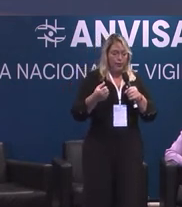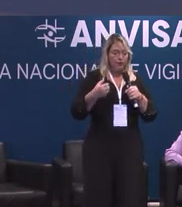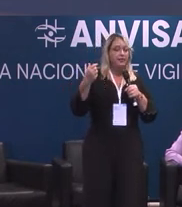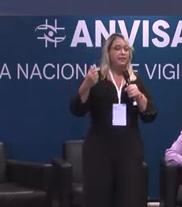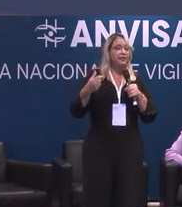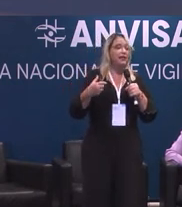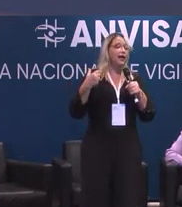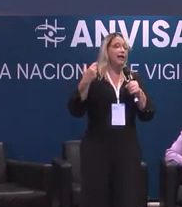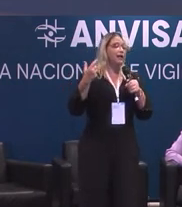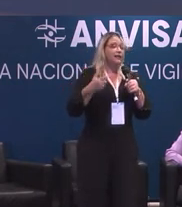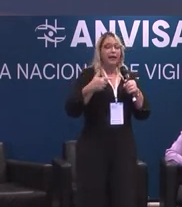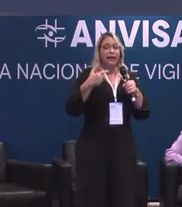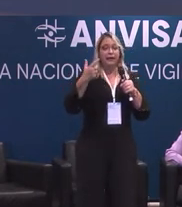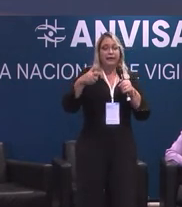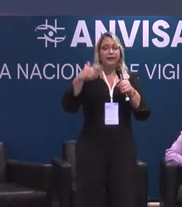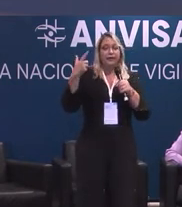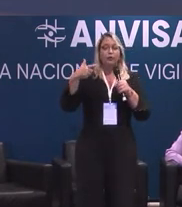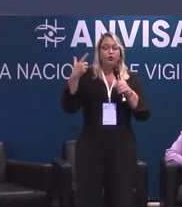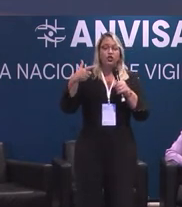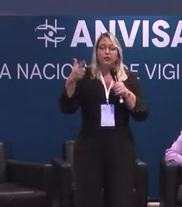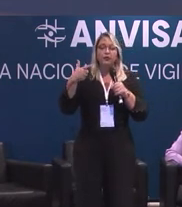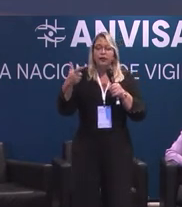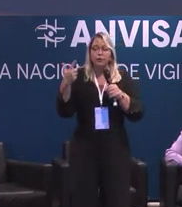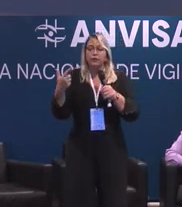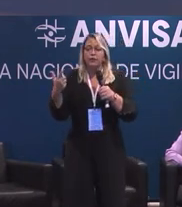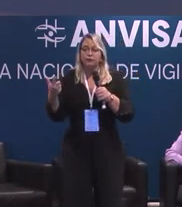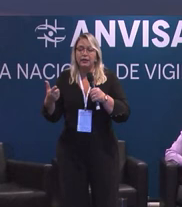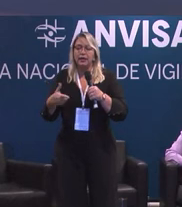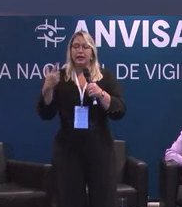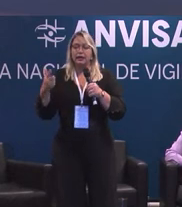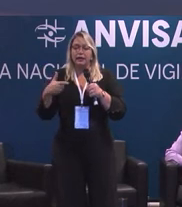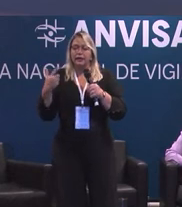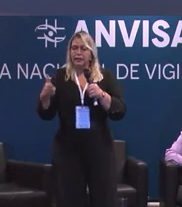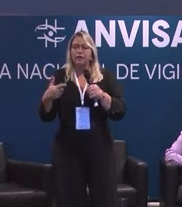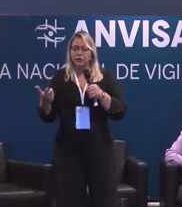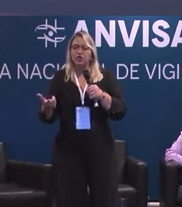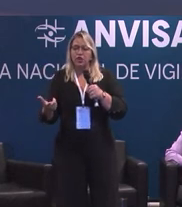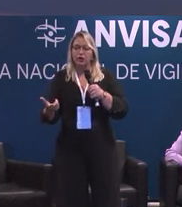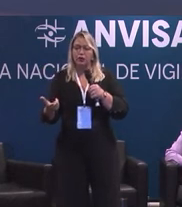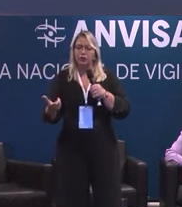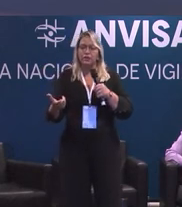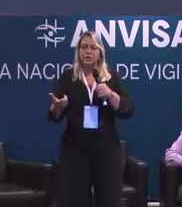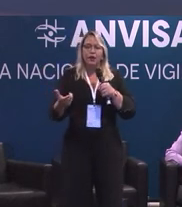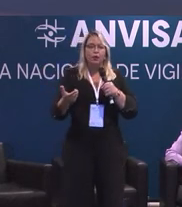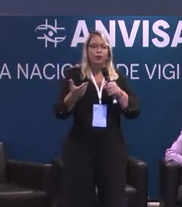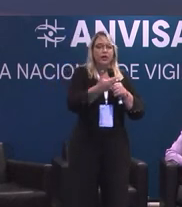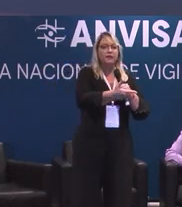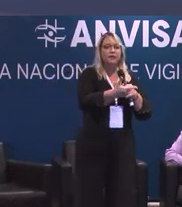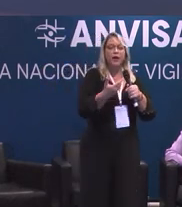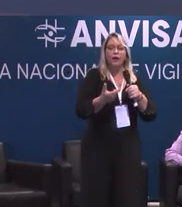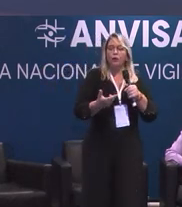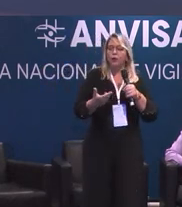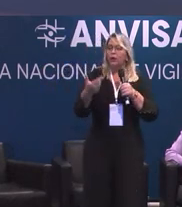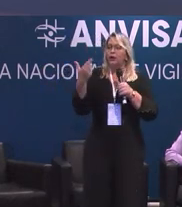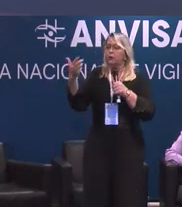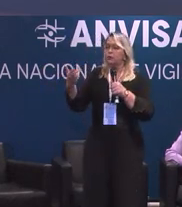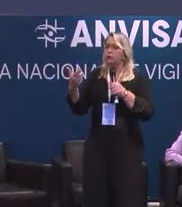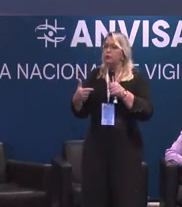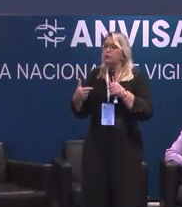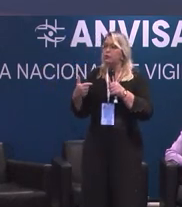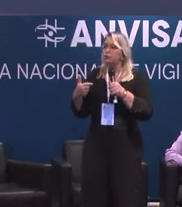em face da constante evolução da internet, né? Inovações tecnológicas. Hoje aqui se falou,